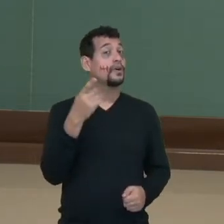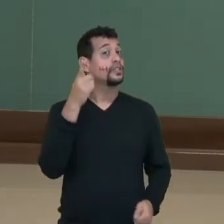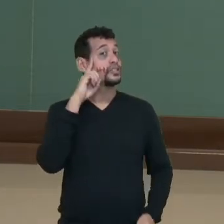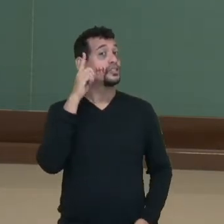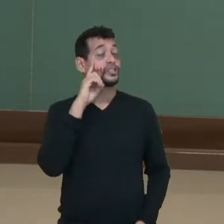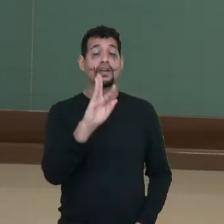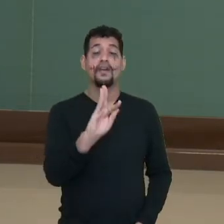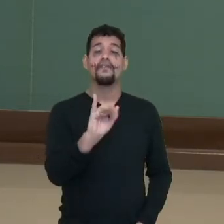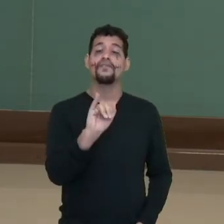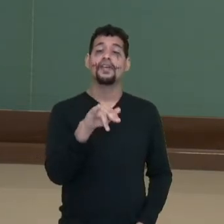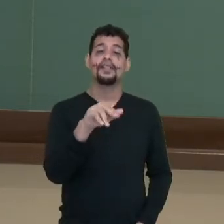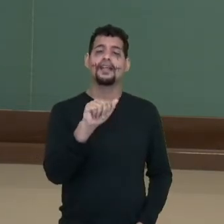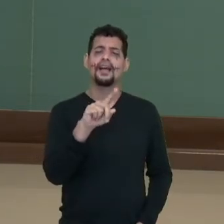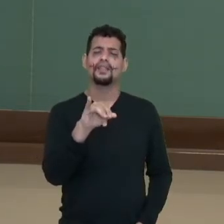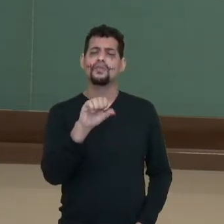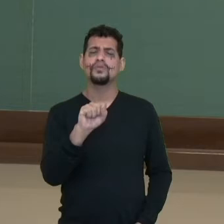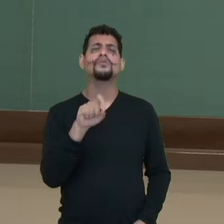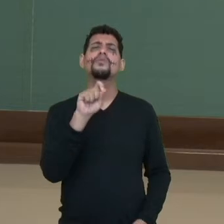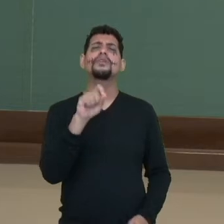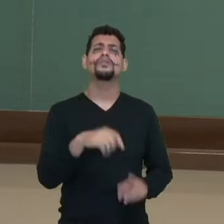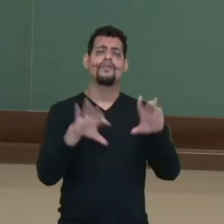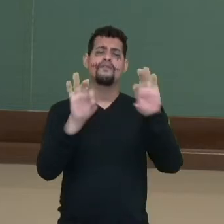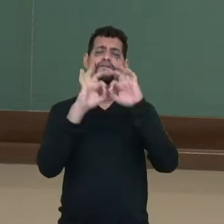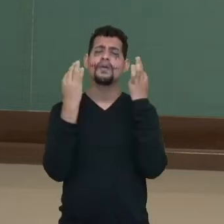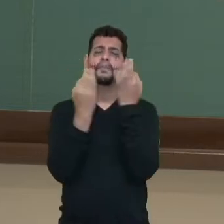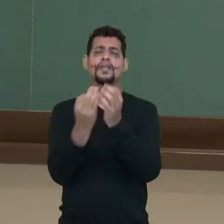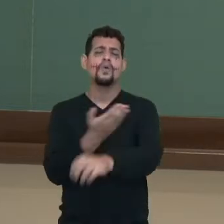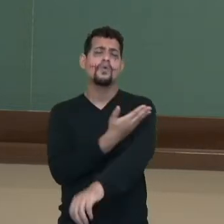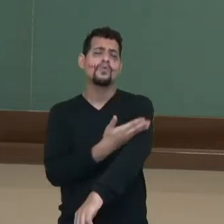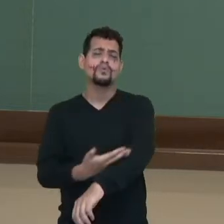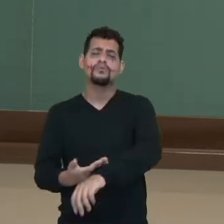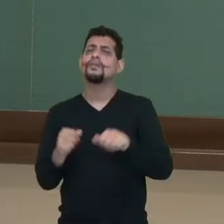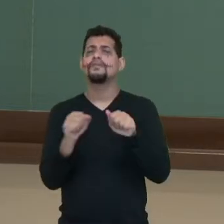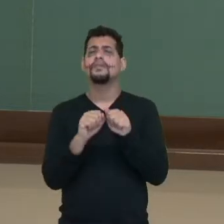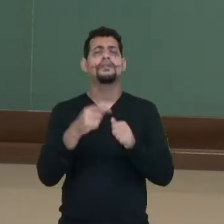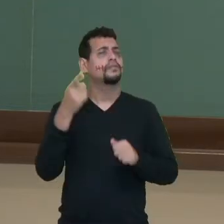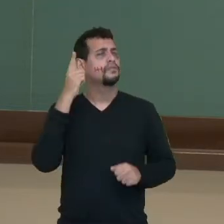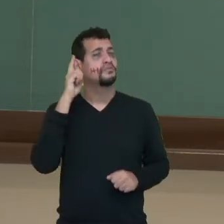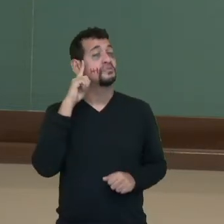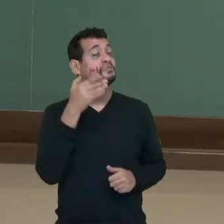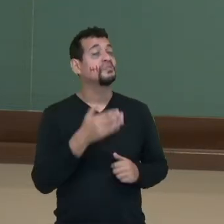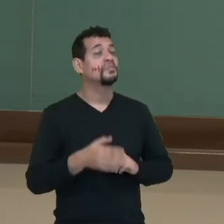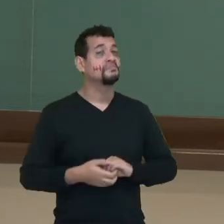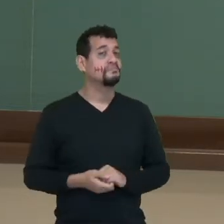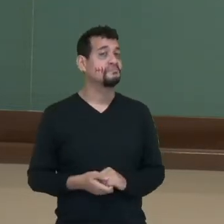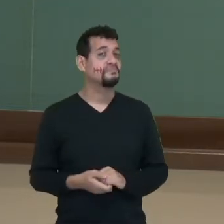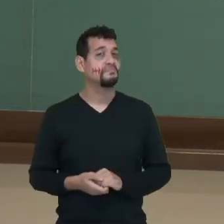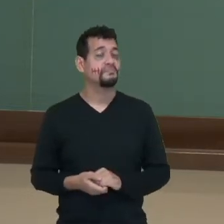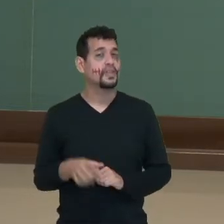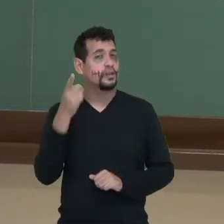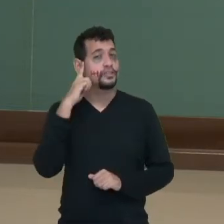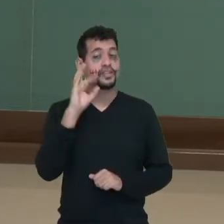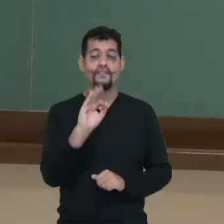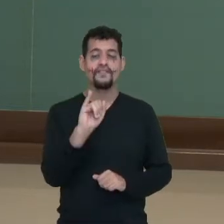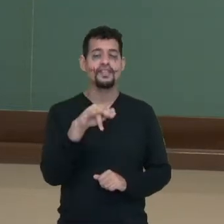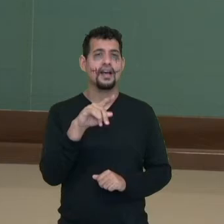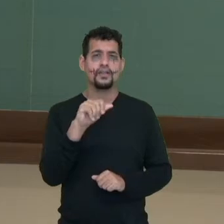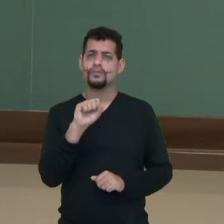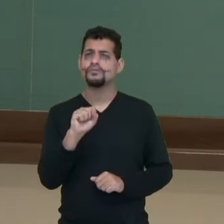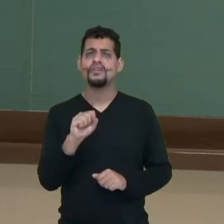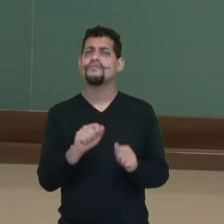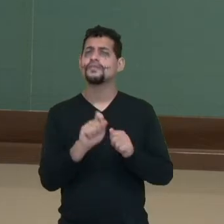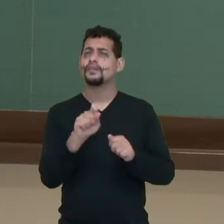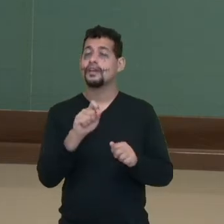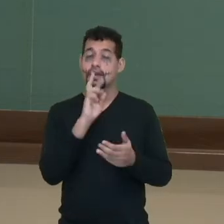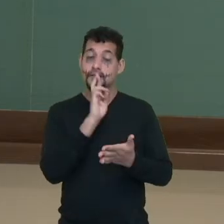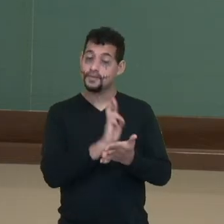que a sua família costuma realizar, celebrar nesse dia? dos finados, certo? Agora